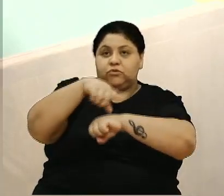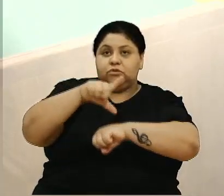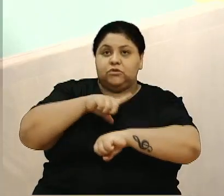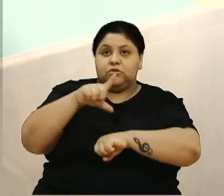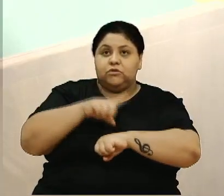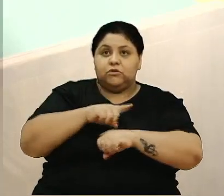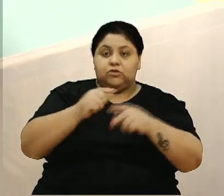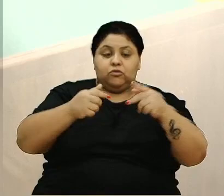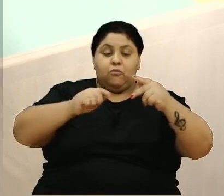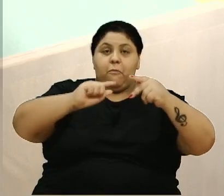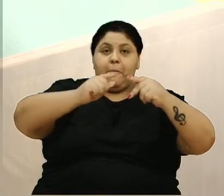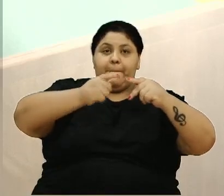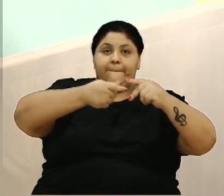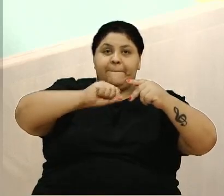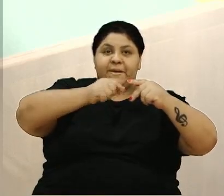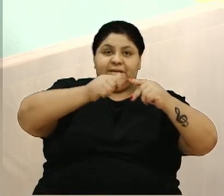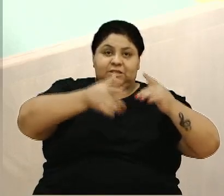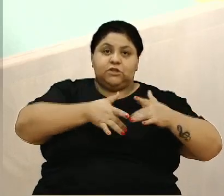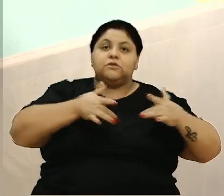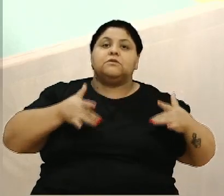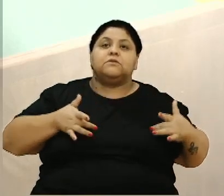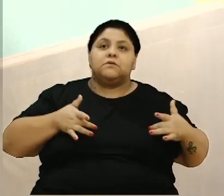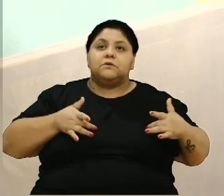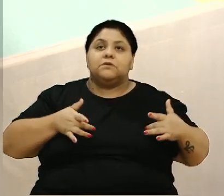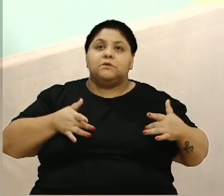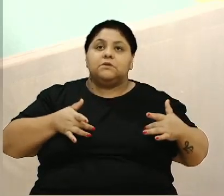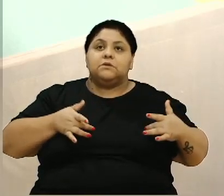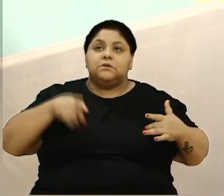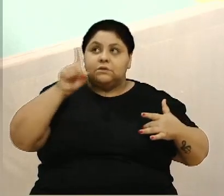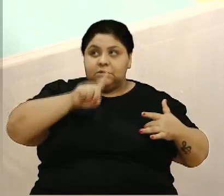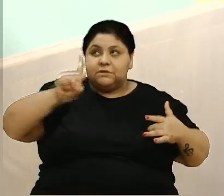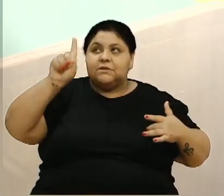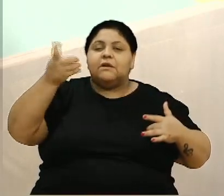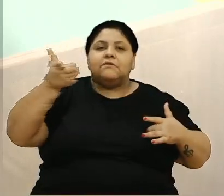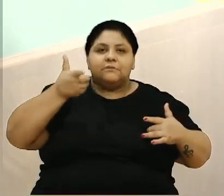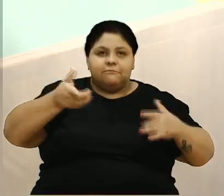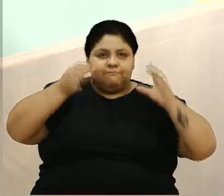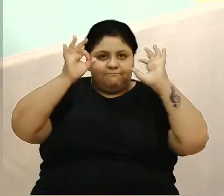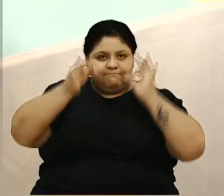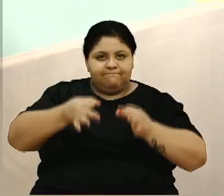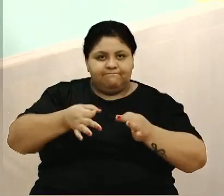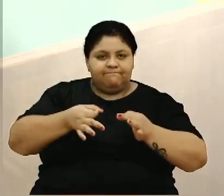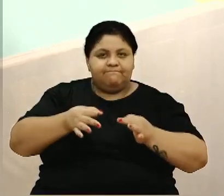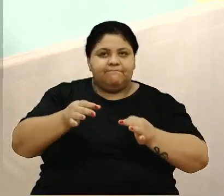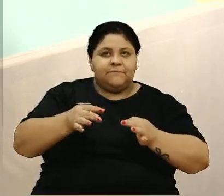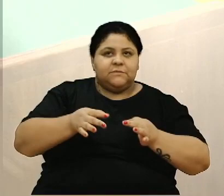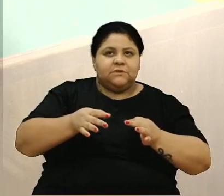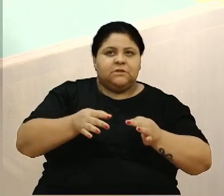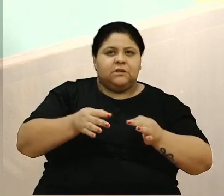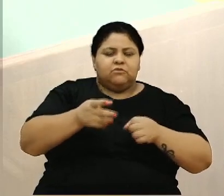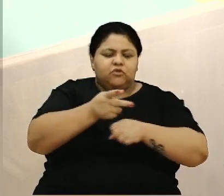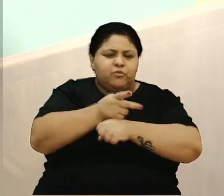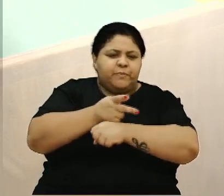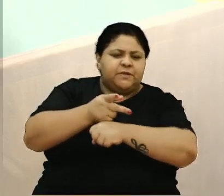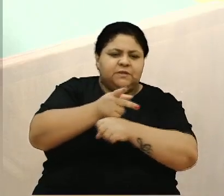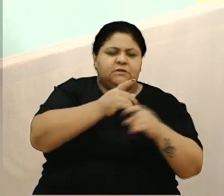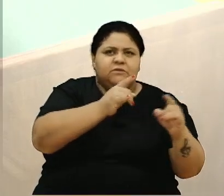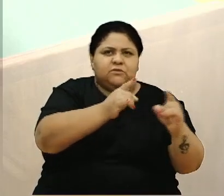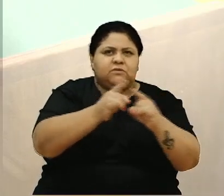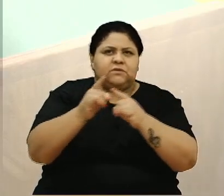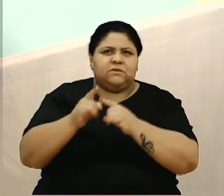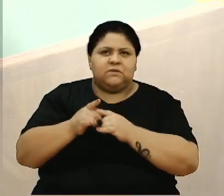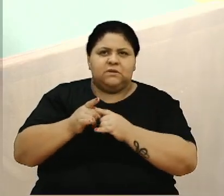PIX solidário. Se Deus quiser vai dar certo. Estamos vendo com a Associação dos Procuradores, porque a Fundação Caxias não deu